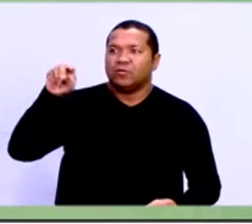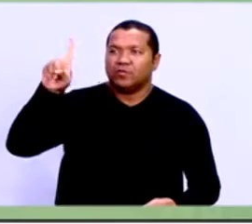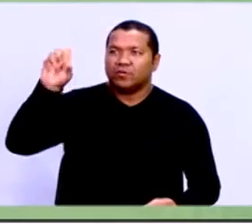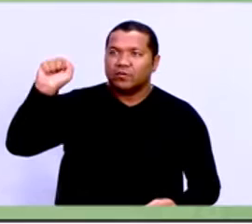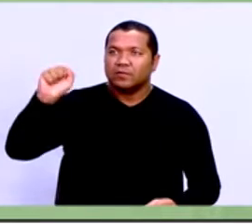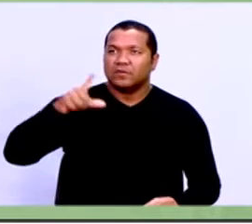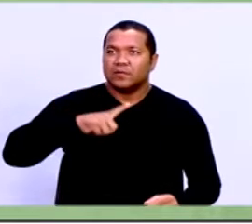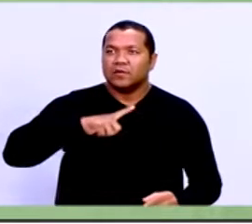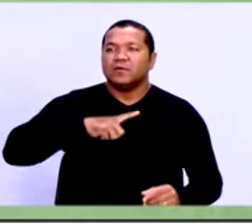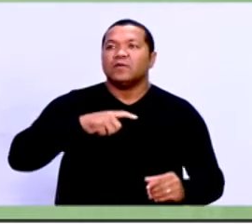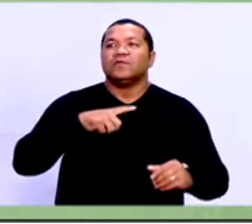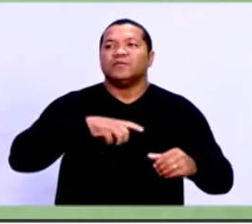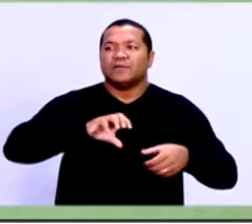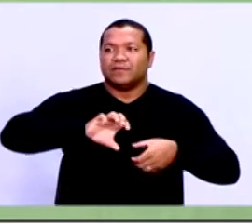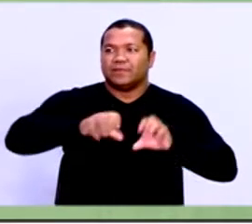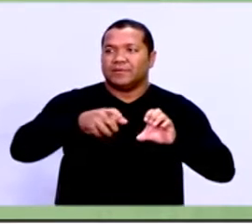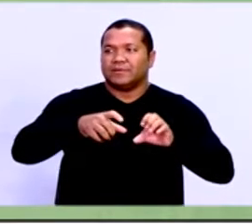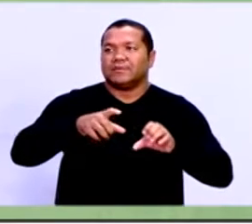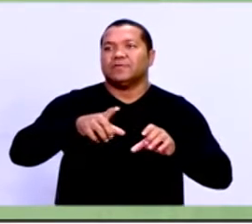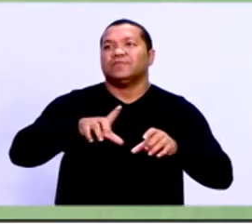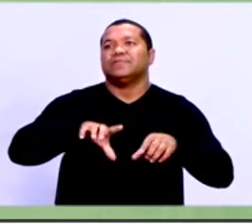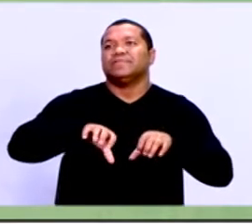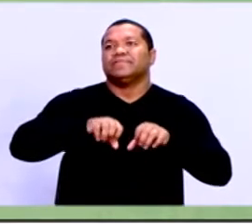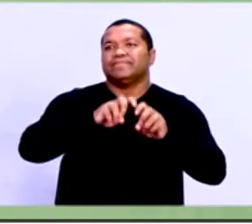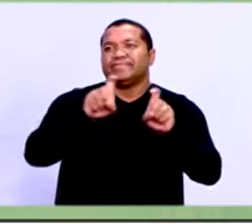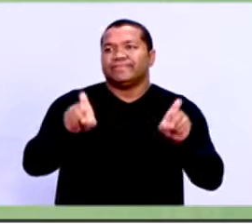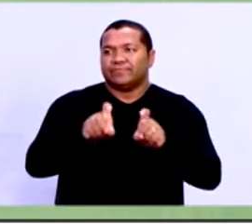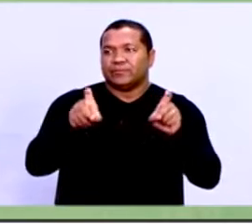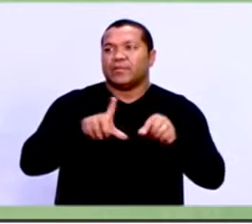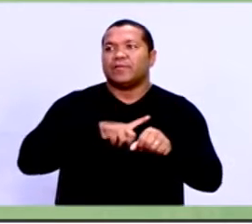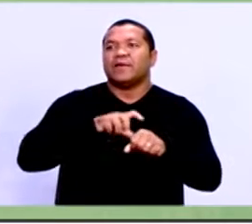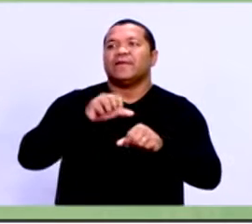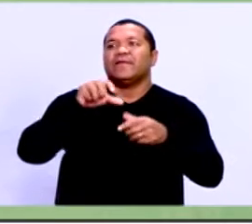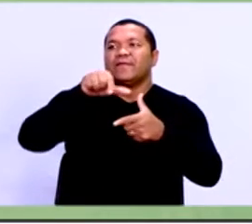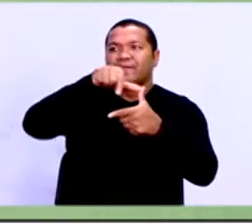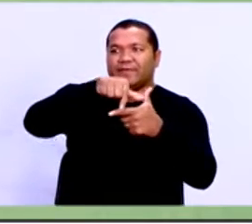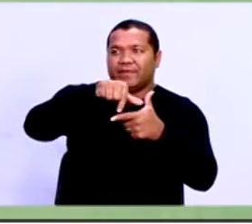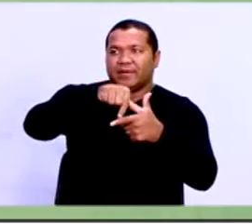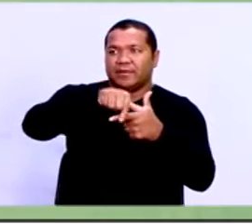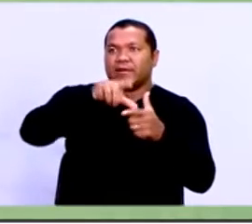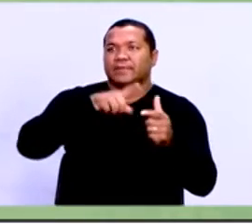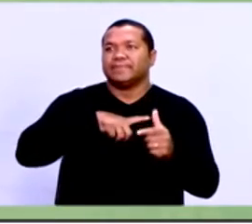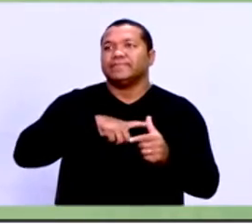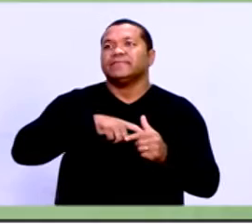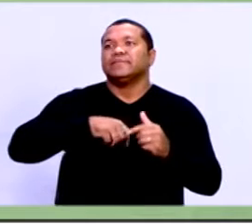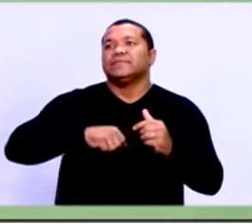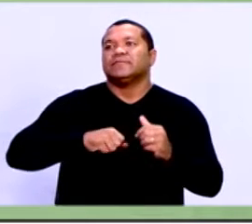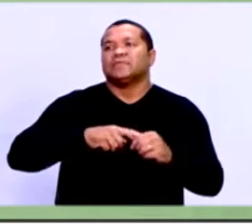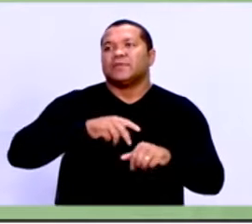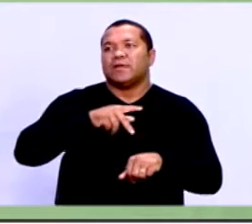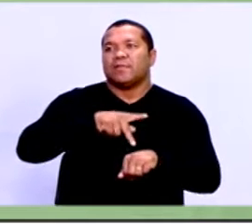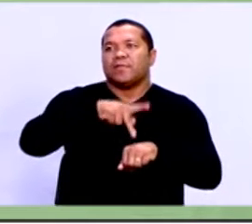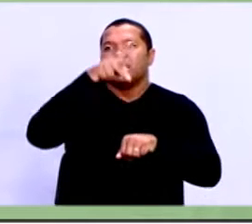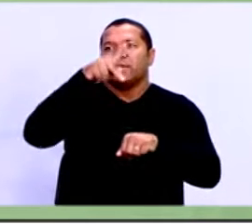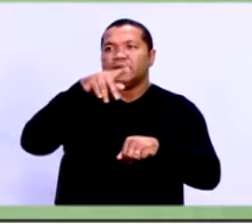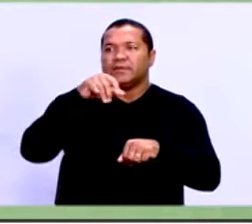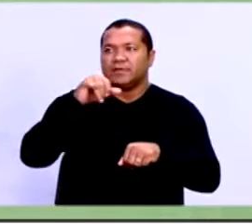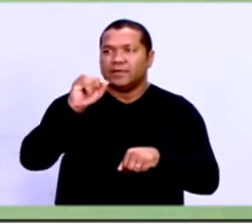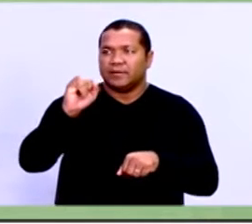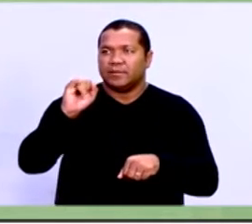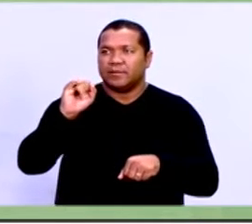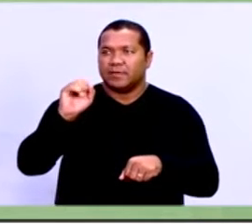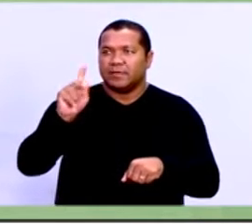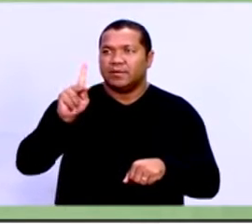em processamento de dados pela fatec tem especialização mb em em teip pela